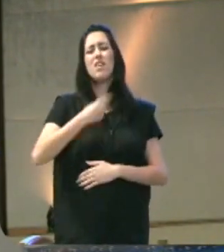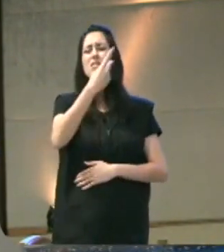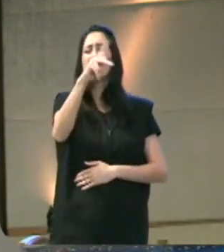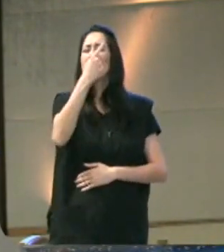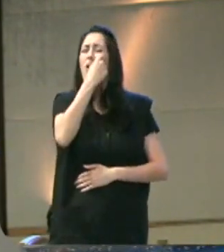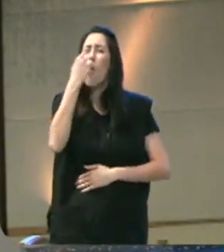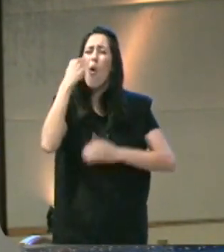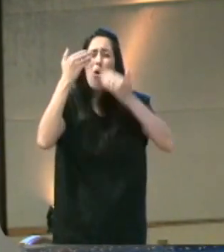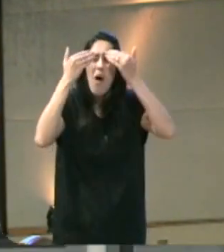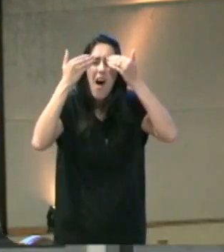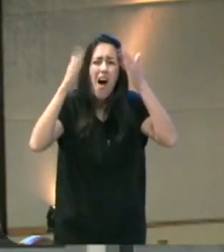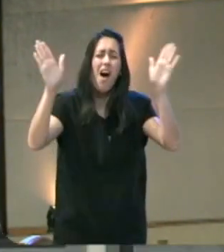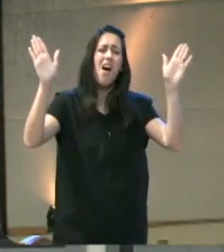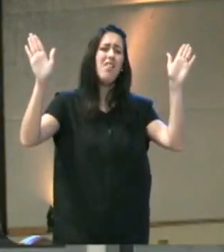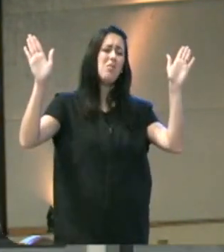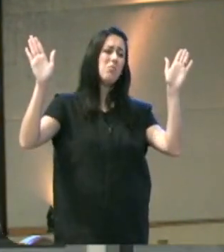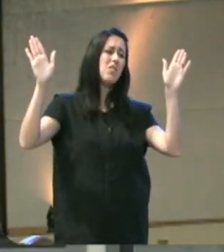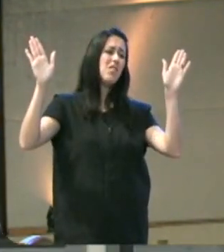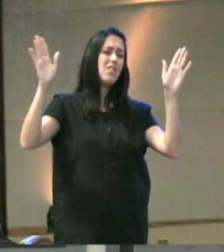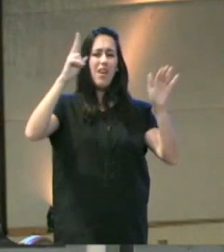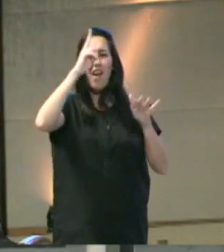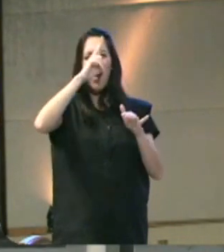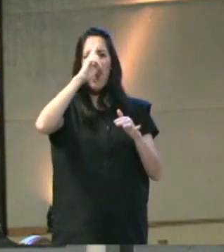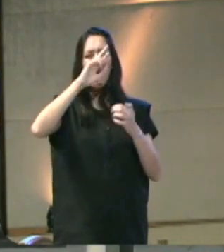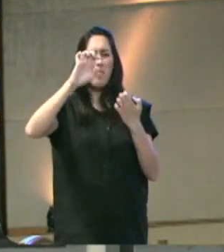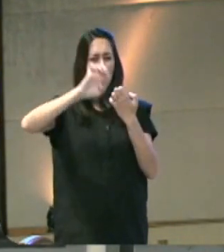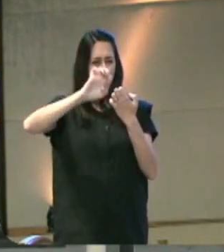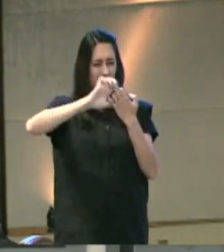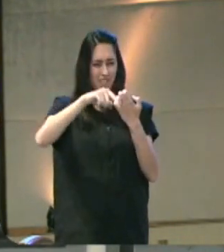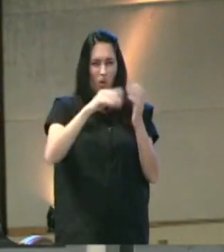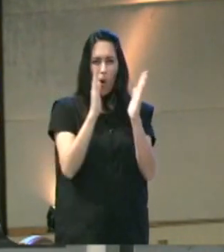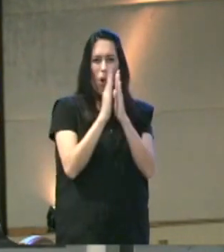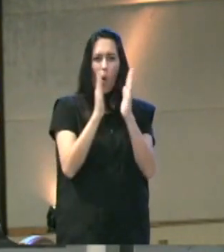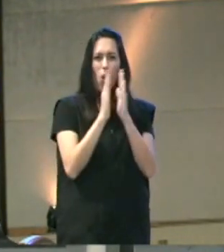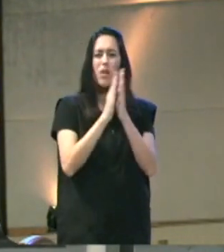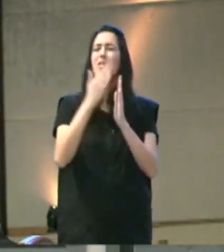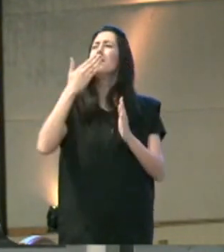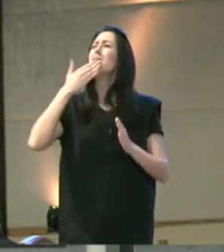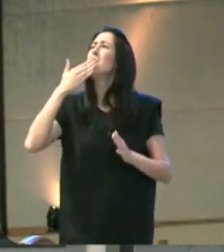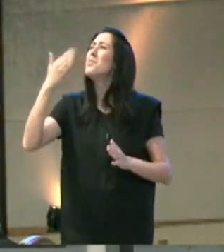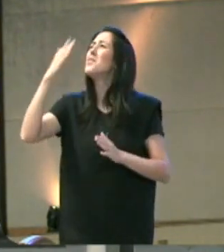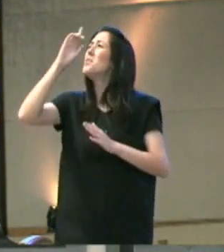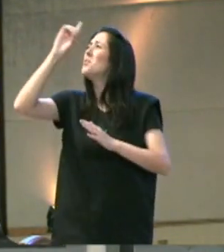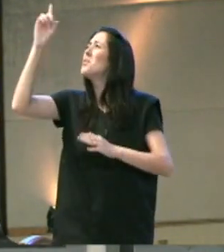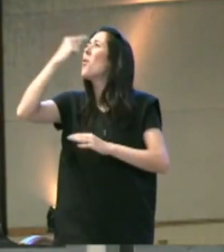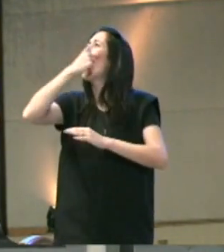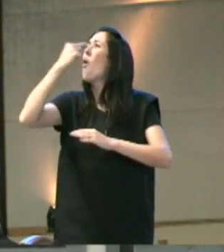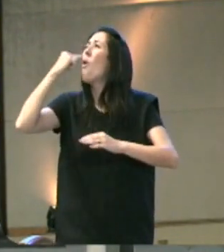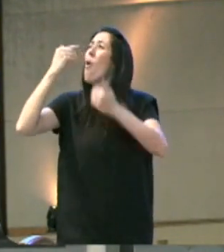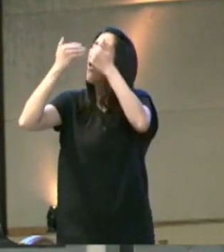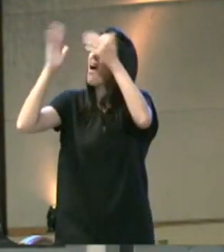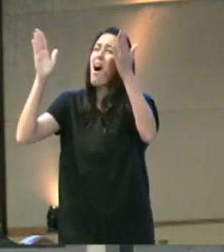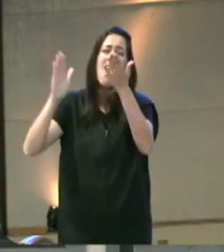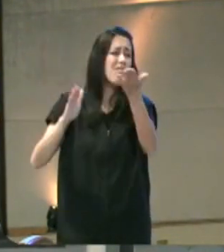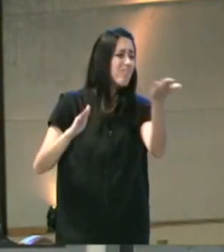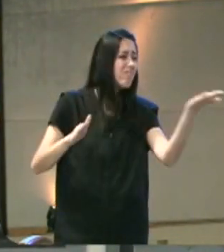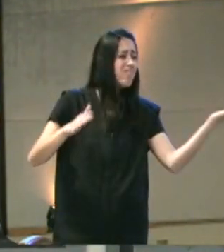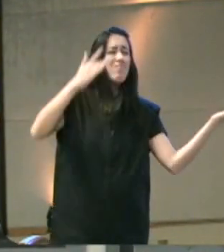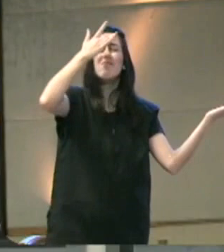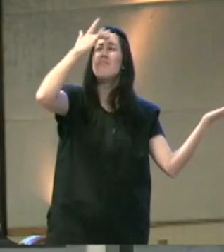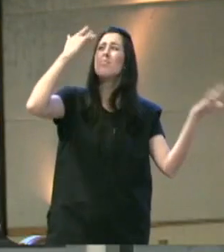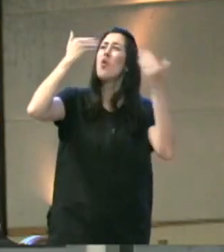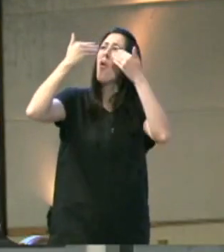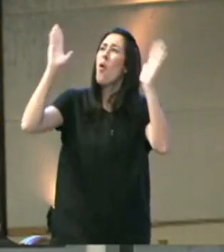sejam abertos. Lembra que Eliseu orou para que os olhos fossem abertos, tanto do seu servo quanto